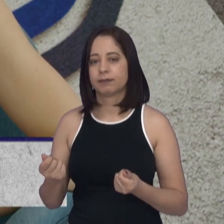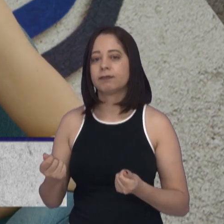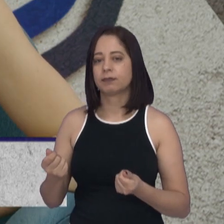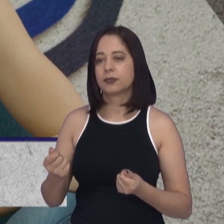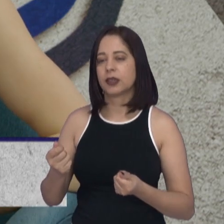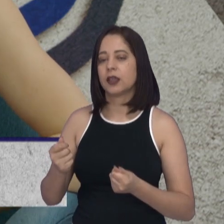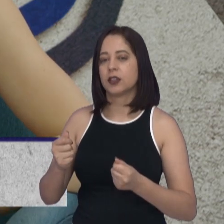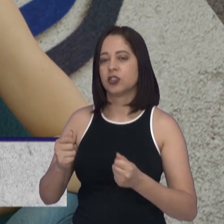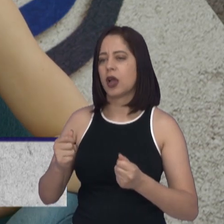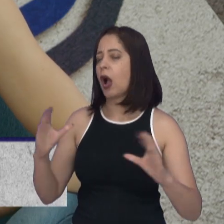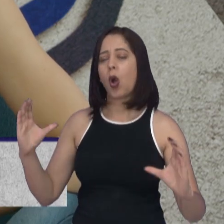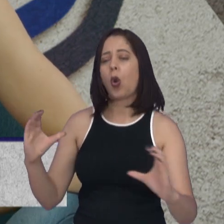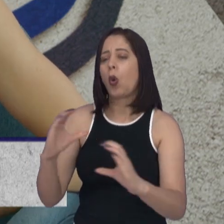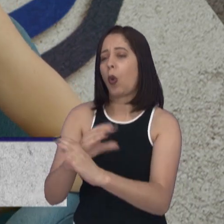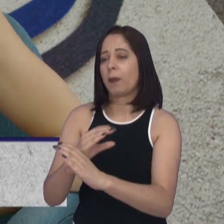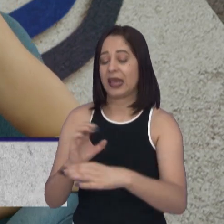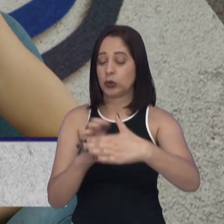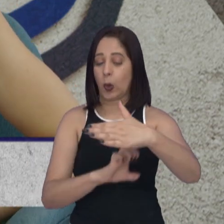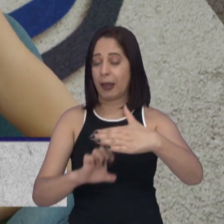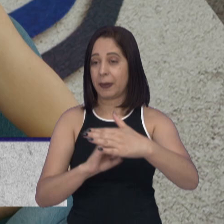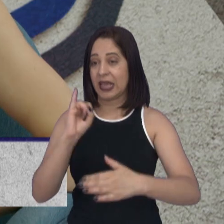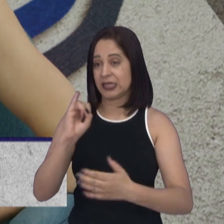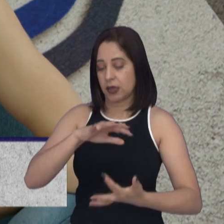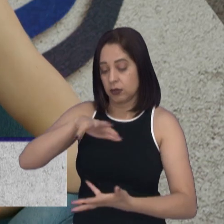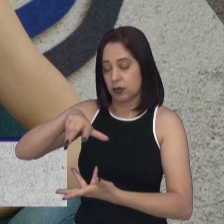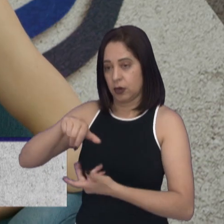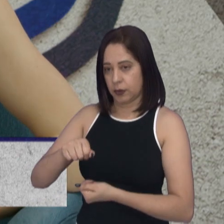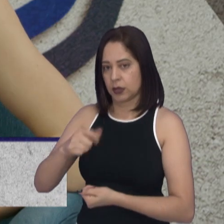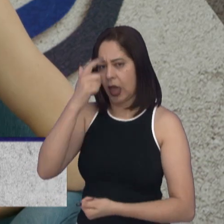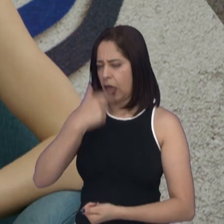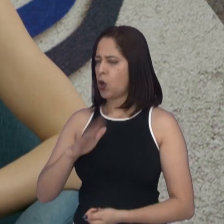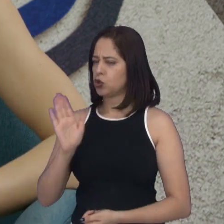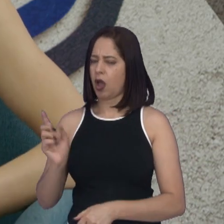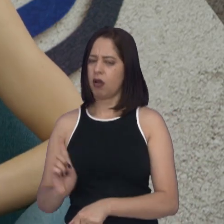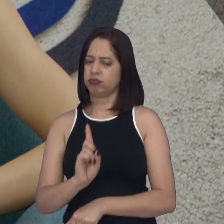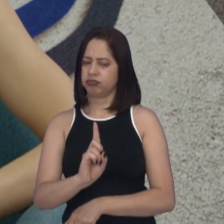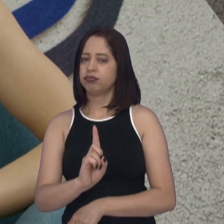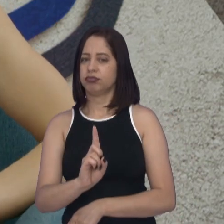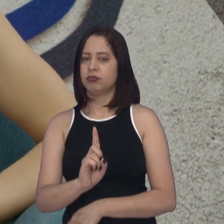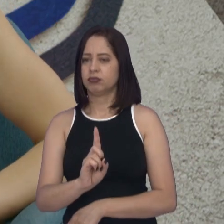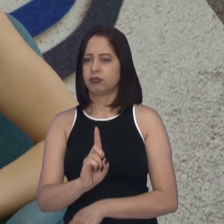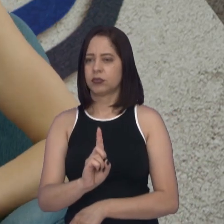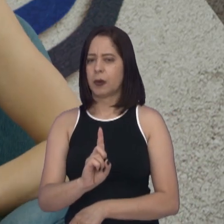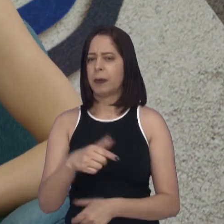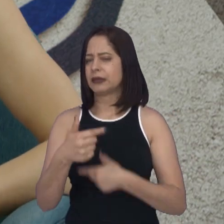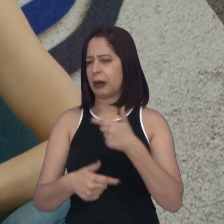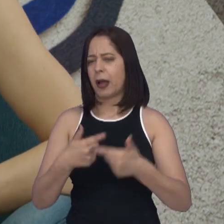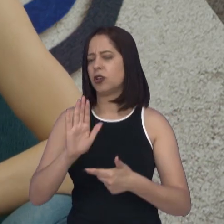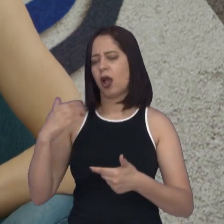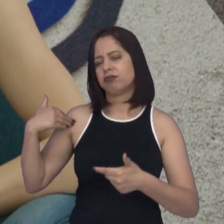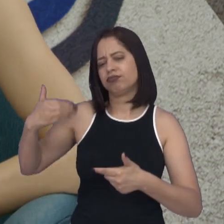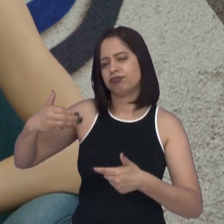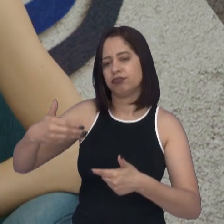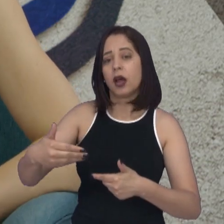global, digamos assim, né? São empresas internacionais. Então, eu já atuo nesse ramo global, né? Digamos assim.